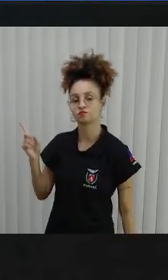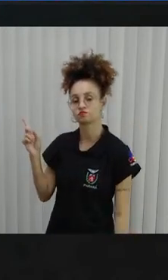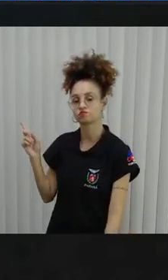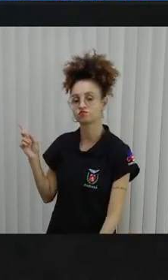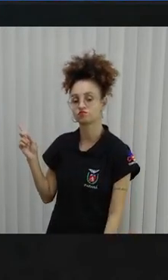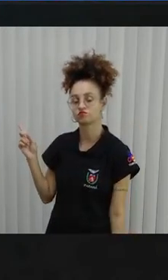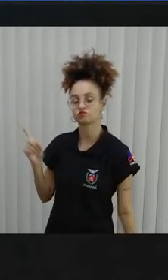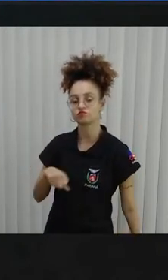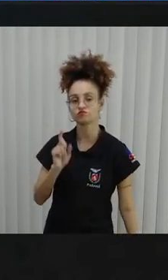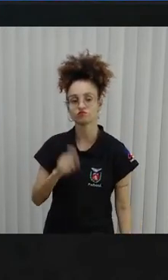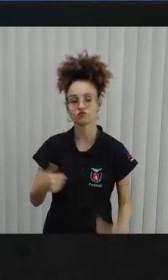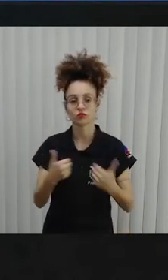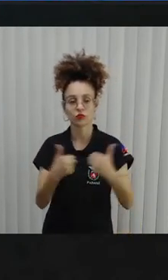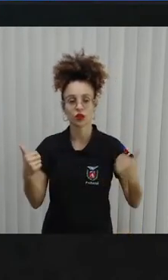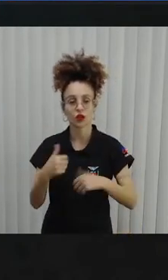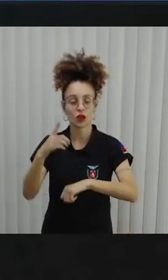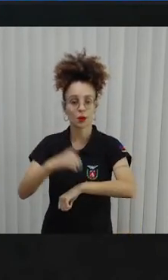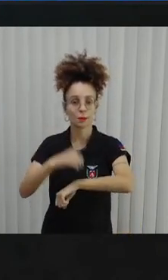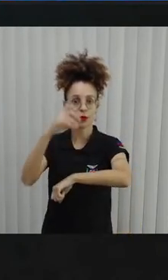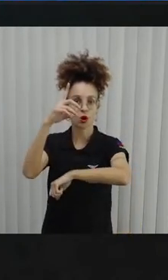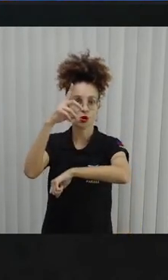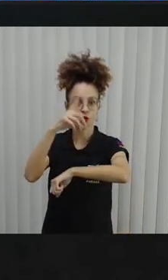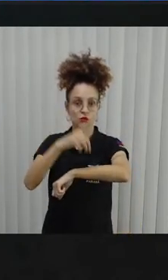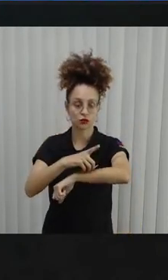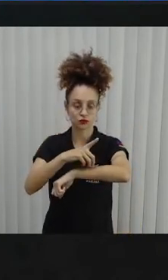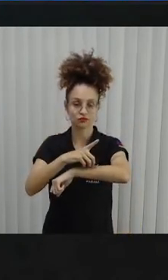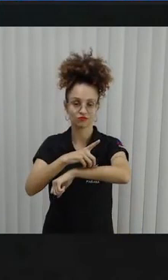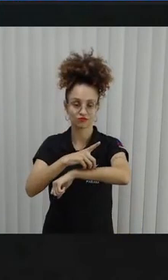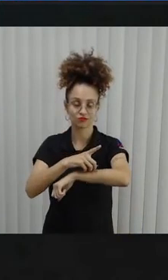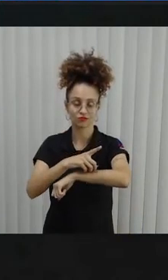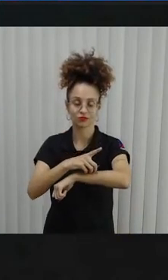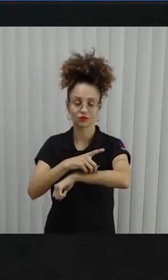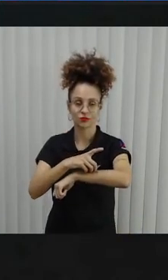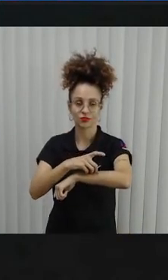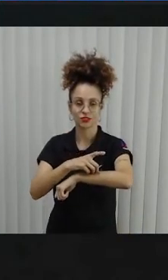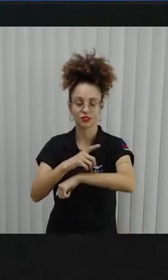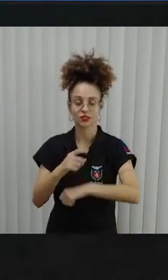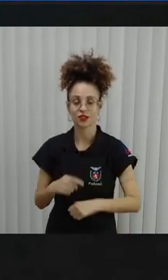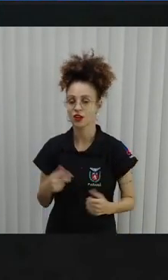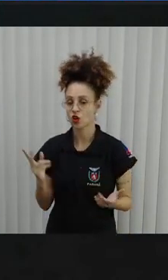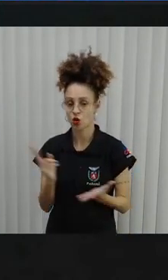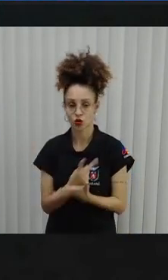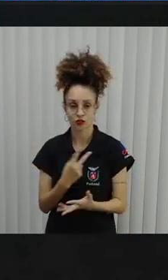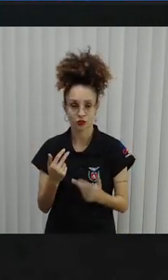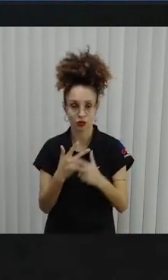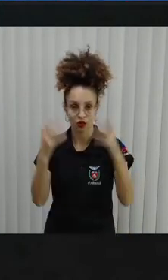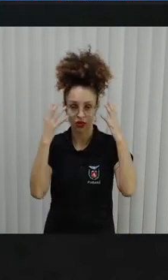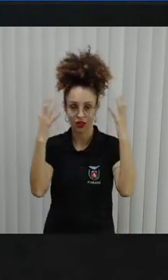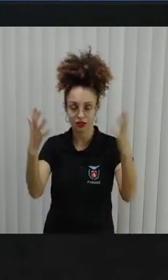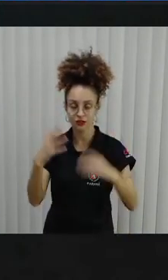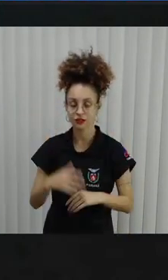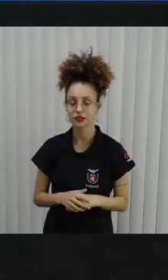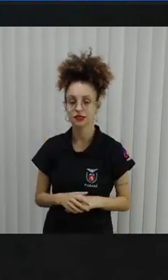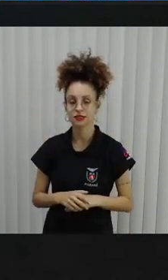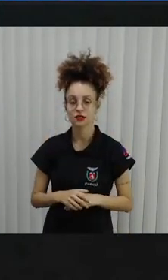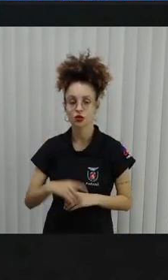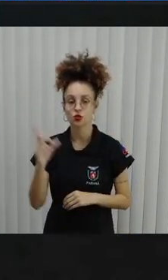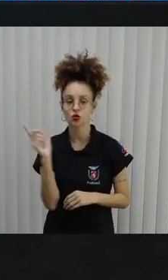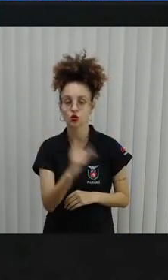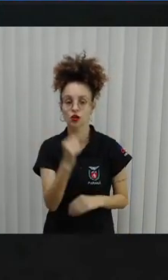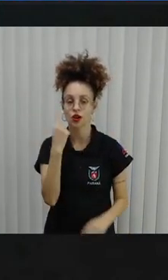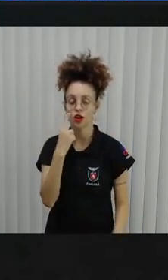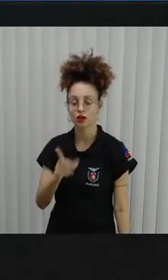colisão, apertei aqui, ele pulou e, sei lá, o Dino foi pro buraco negro. Aconteceu um negócio terrível aqui. Ele saiu da tela, aqui, ó,